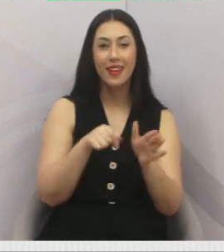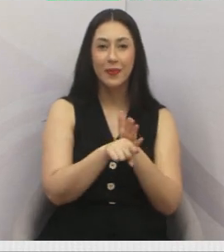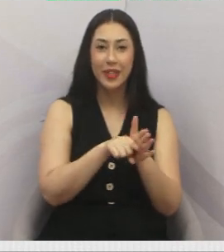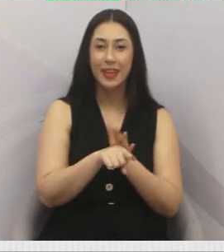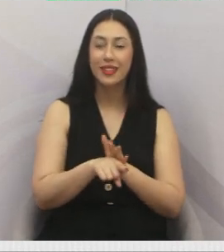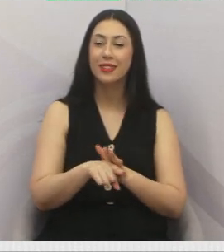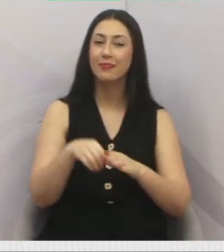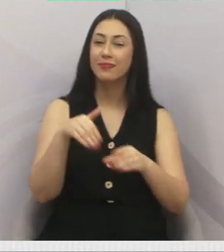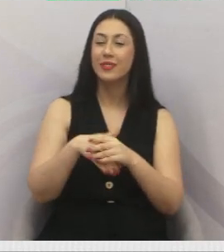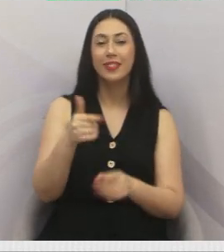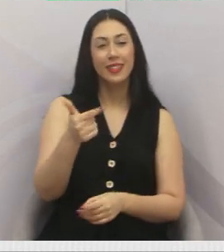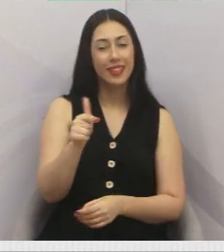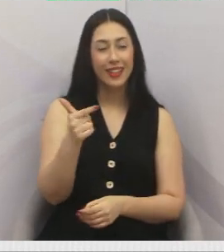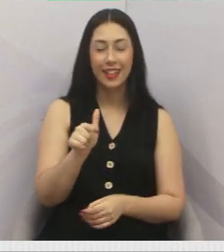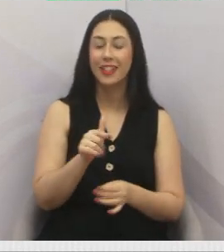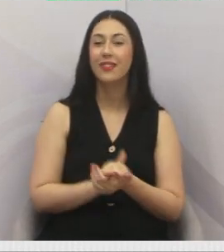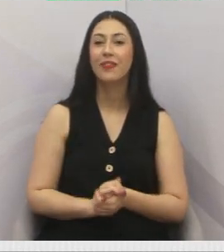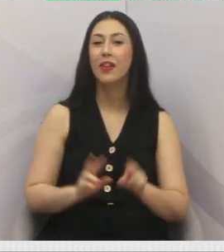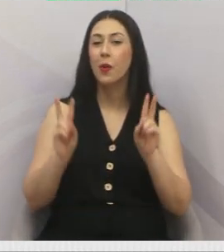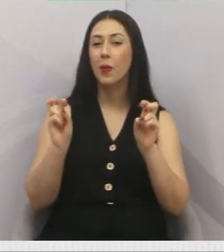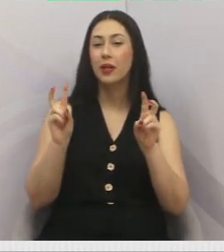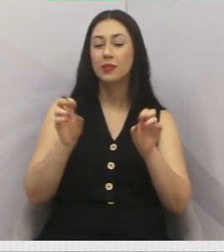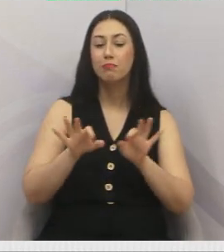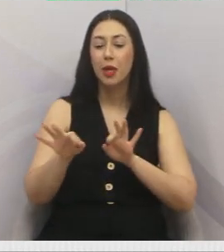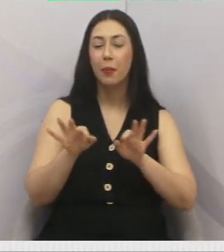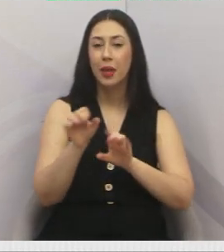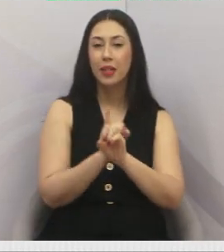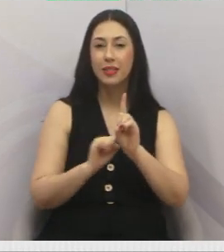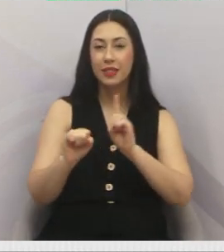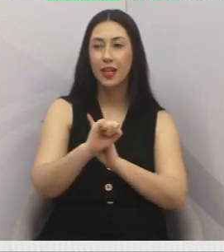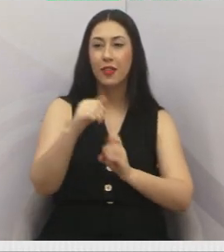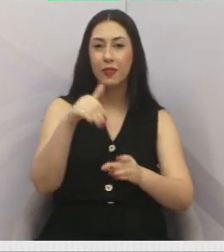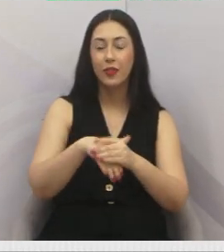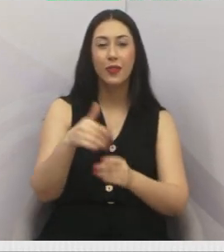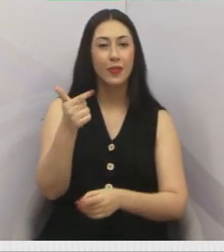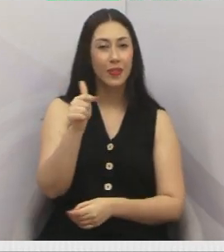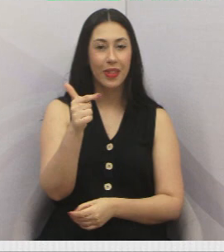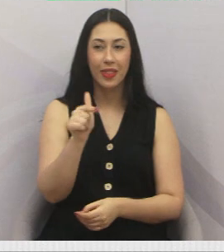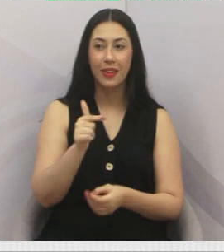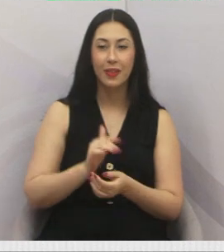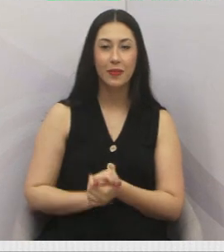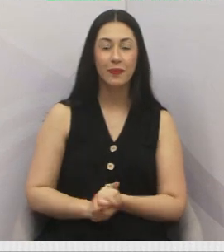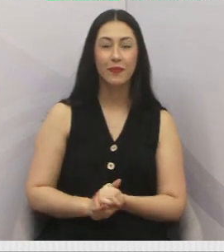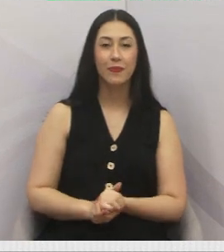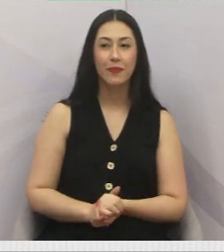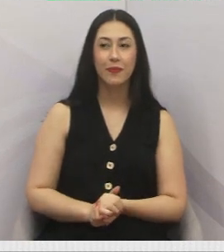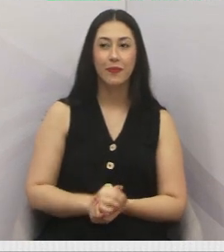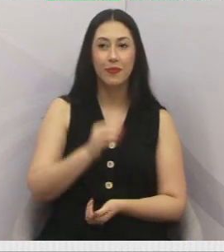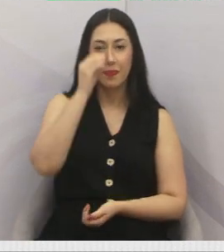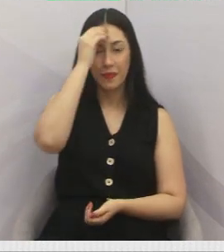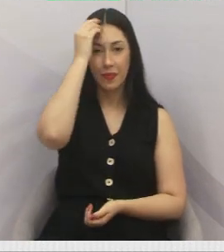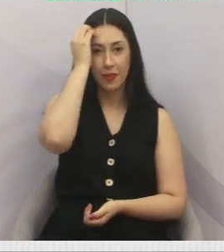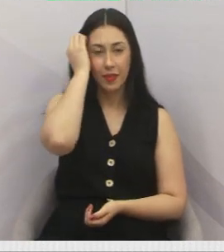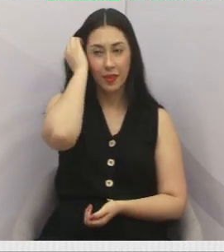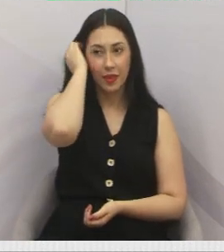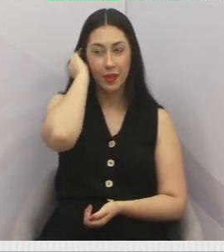voto em branco. Segmento organização da sociedade civil, voto em branco. Próximo voto.